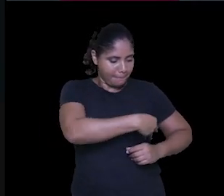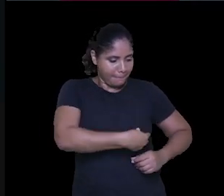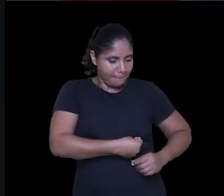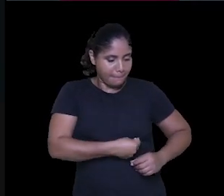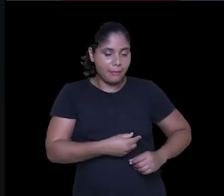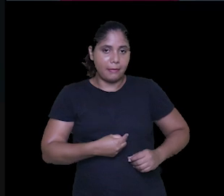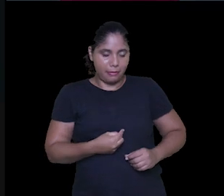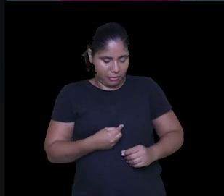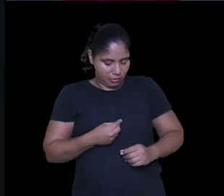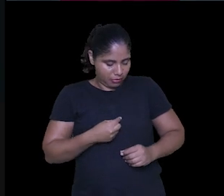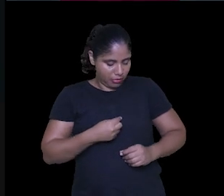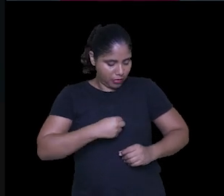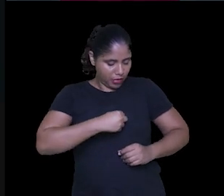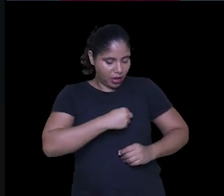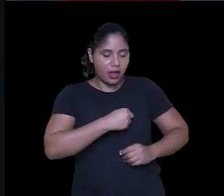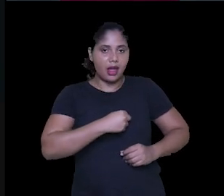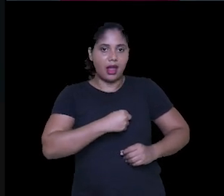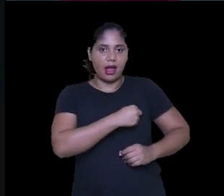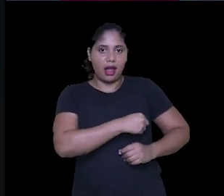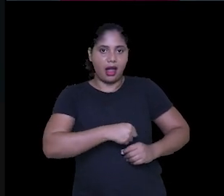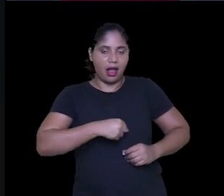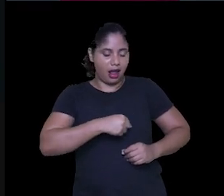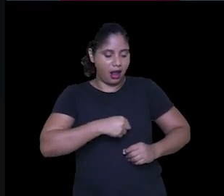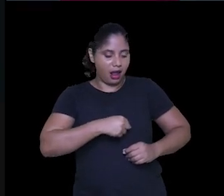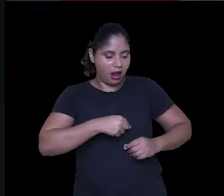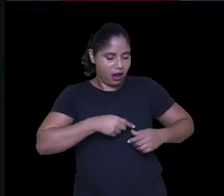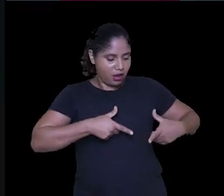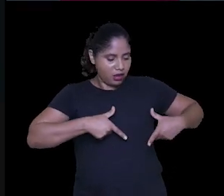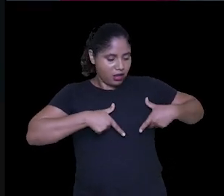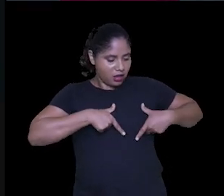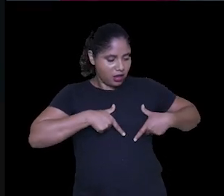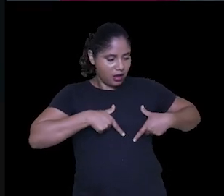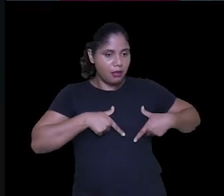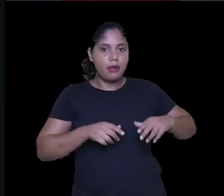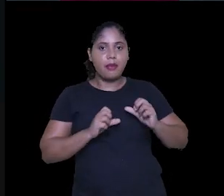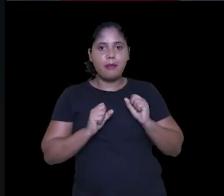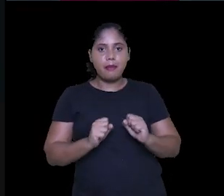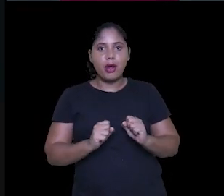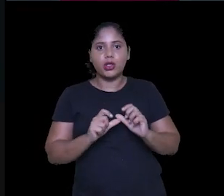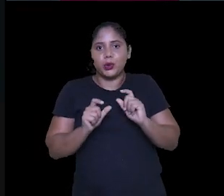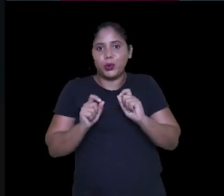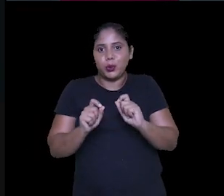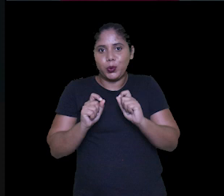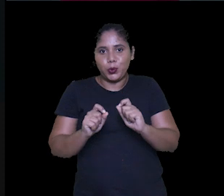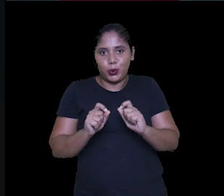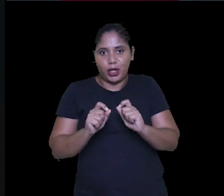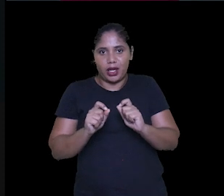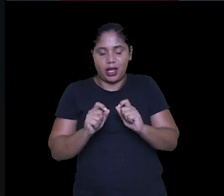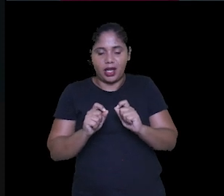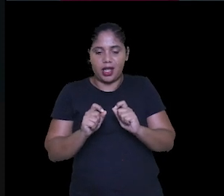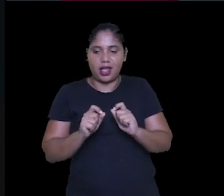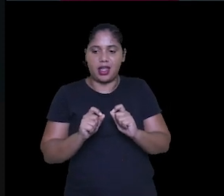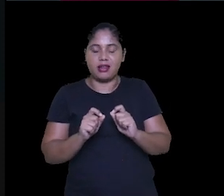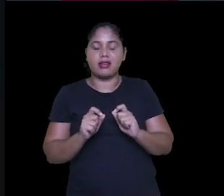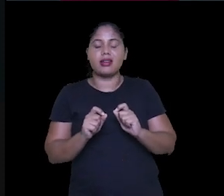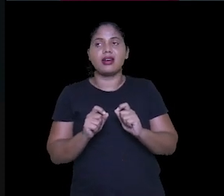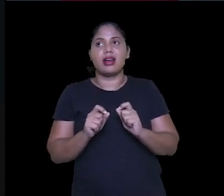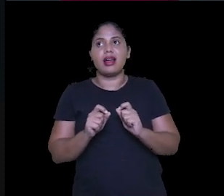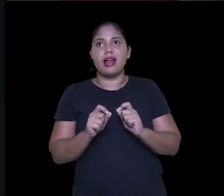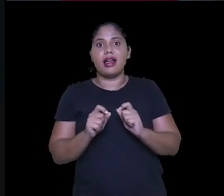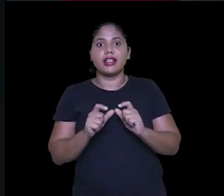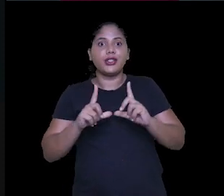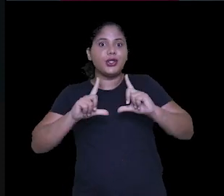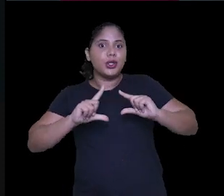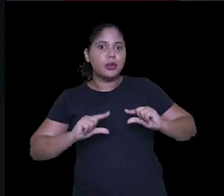disfunção oral, corrigir pega. Lembrar que a gente não deve expor essa mama ao sol e não deve fazer tratamentos